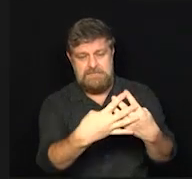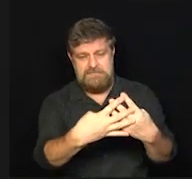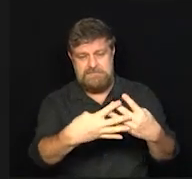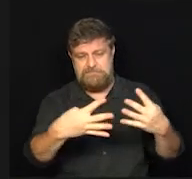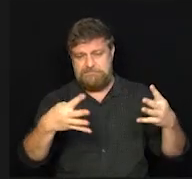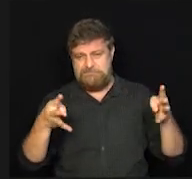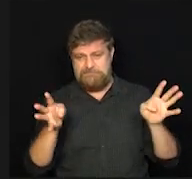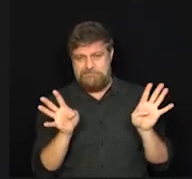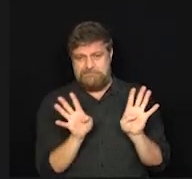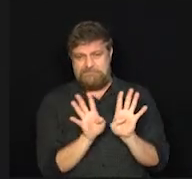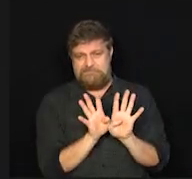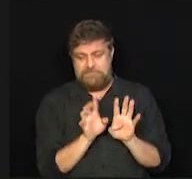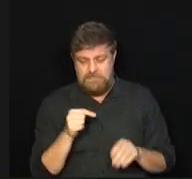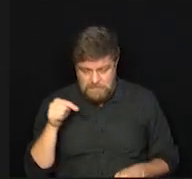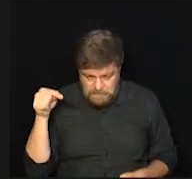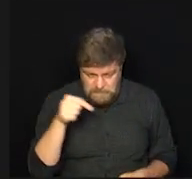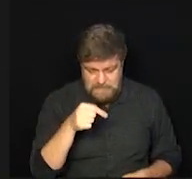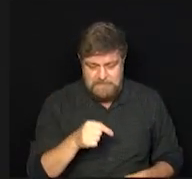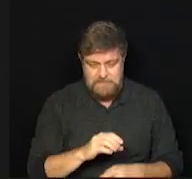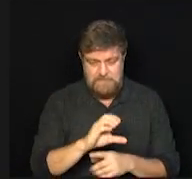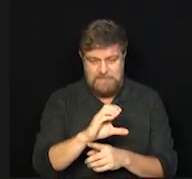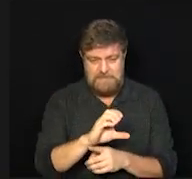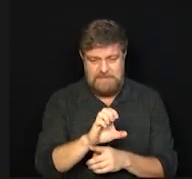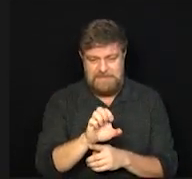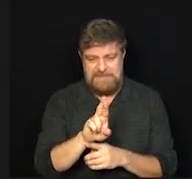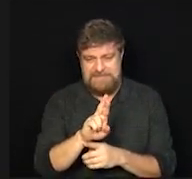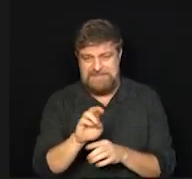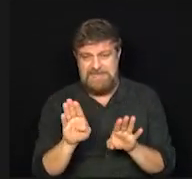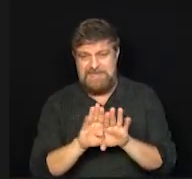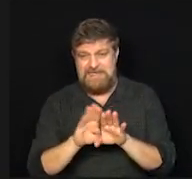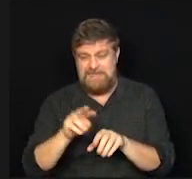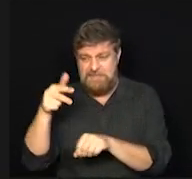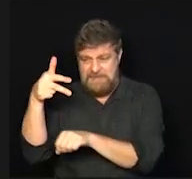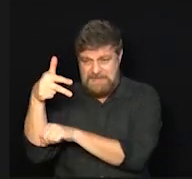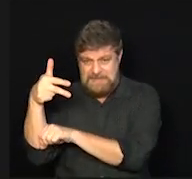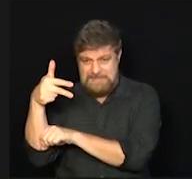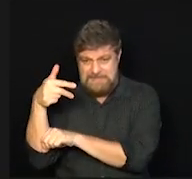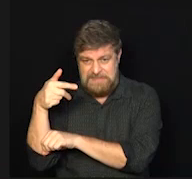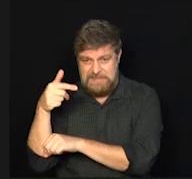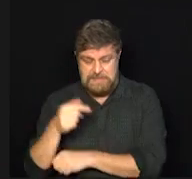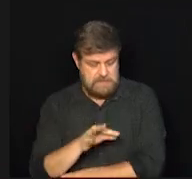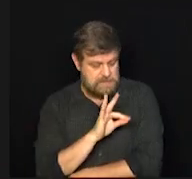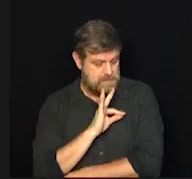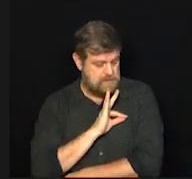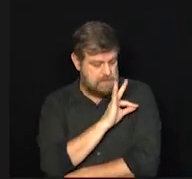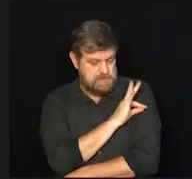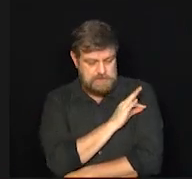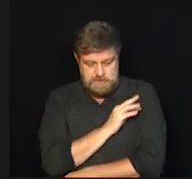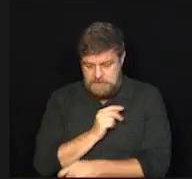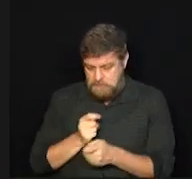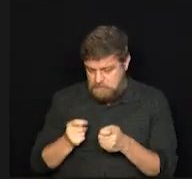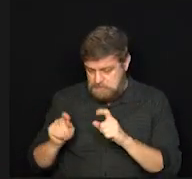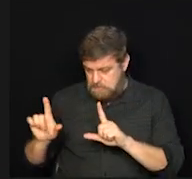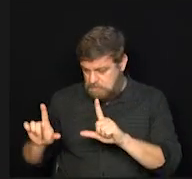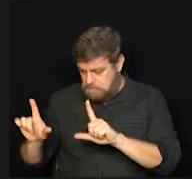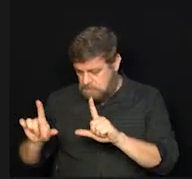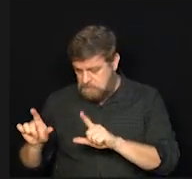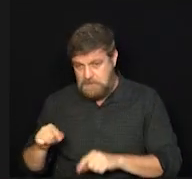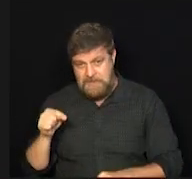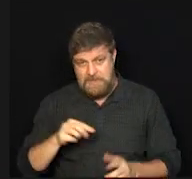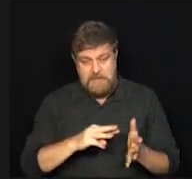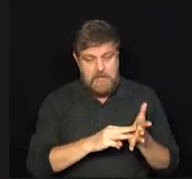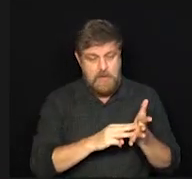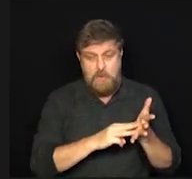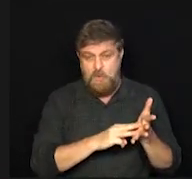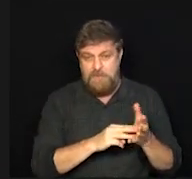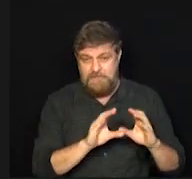essa implementação dessas câmeras encurvados ATM os membros da comunidade que aqui está no